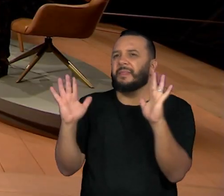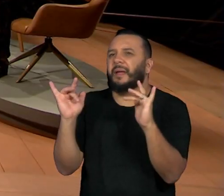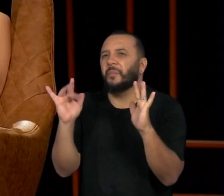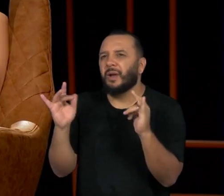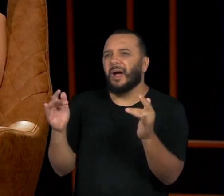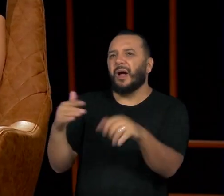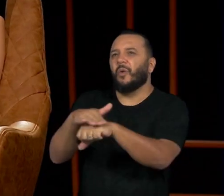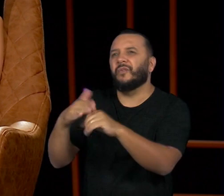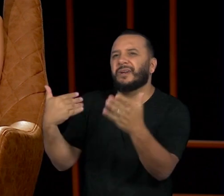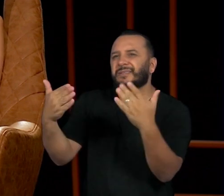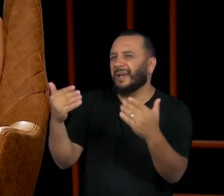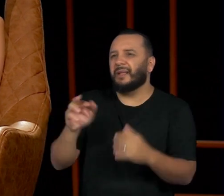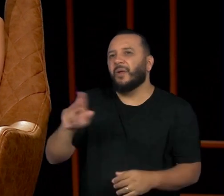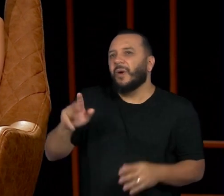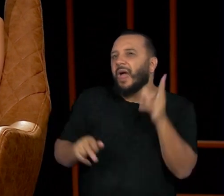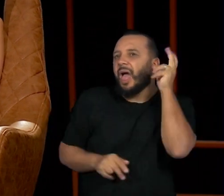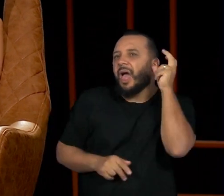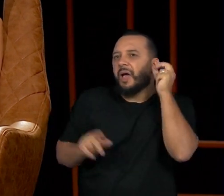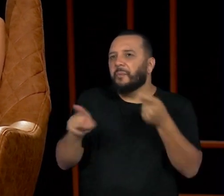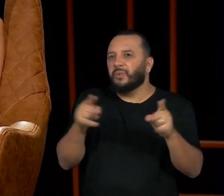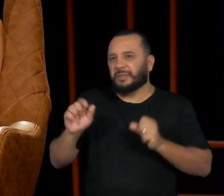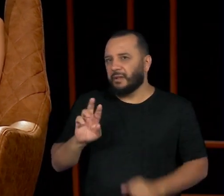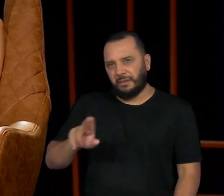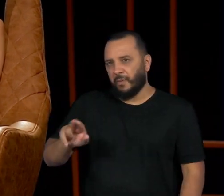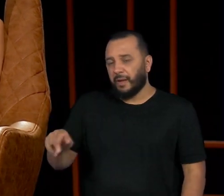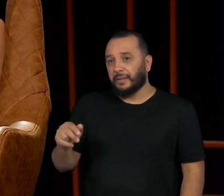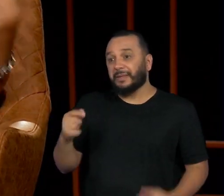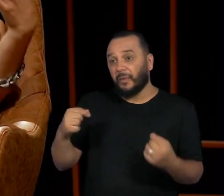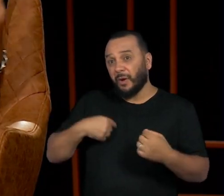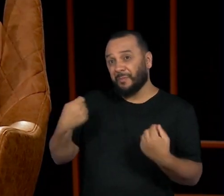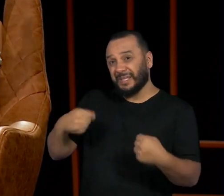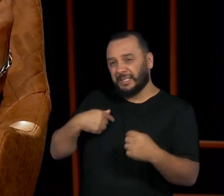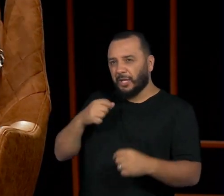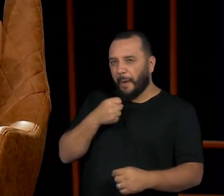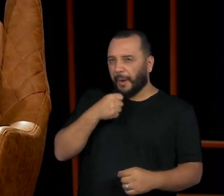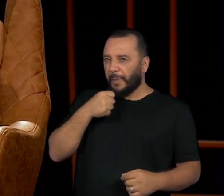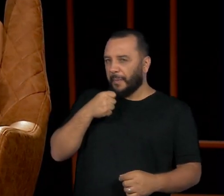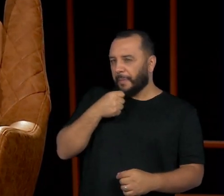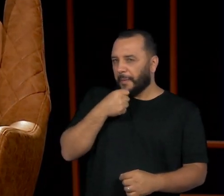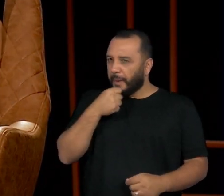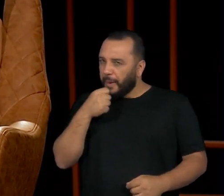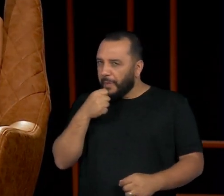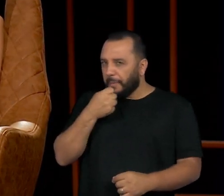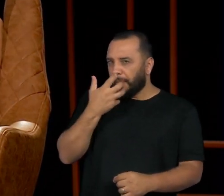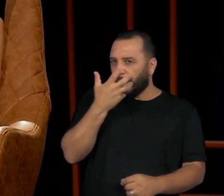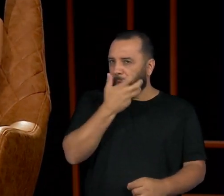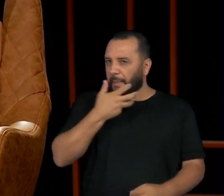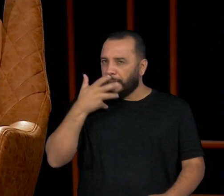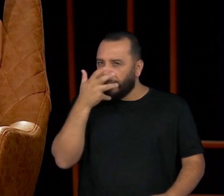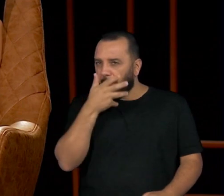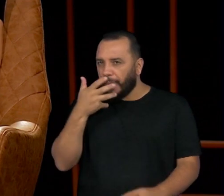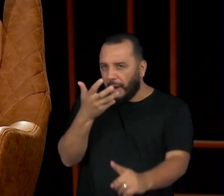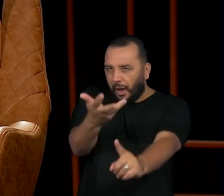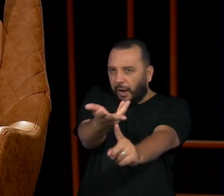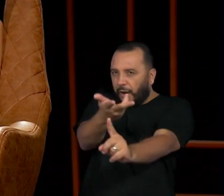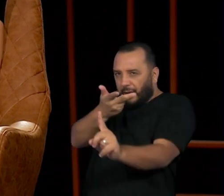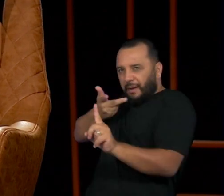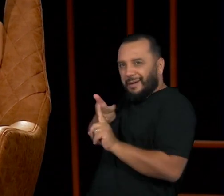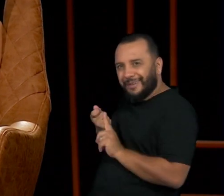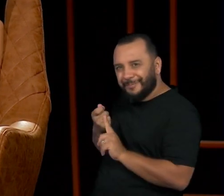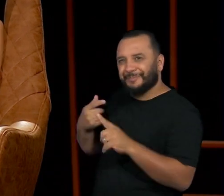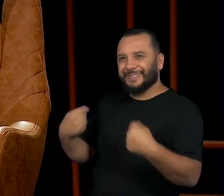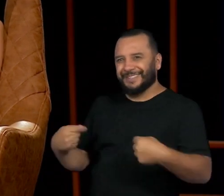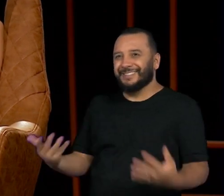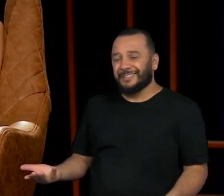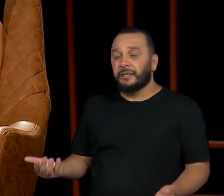dessa pessoa? E aí, na ECA, tinha o Teatro Laboratório, o famoso Teatro Laboratório, e eu descubro que nunca havia sido